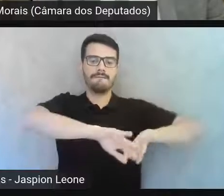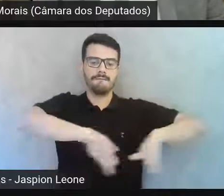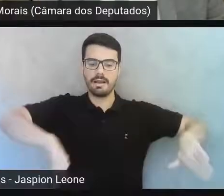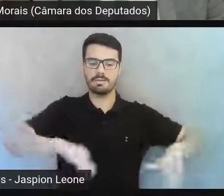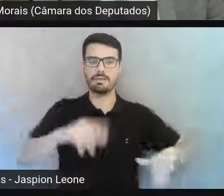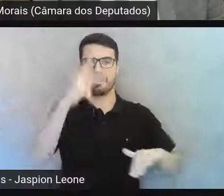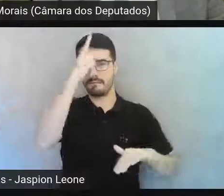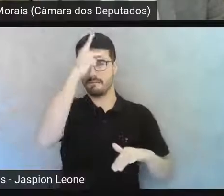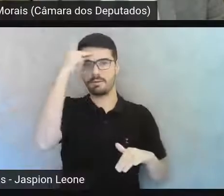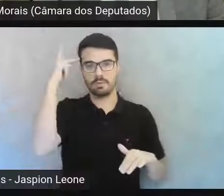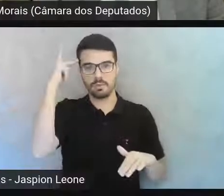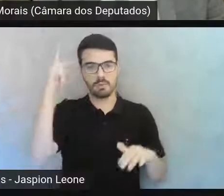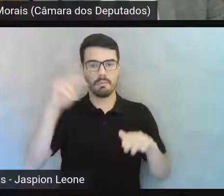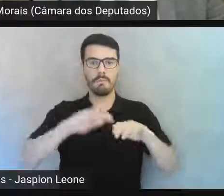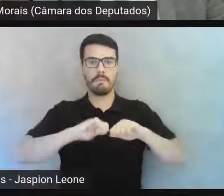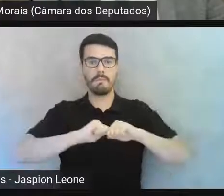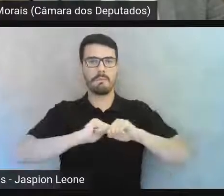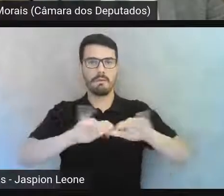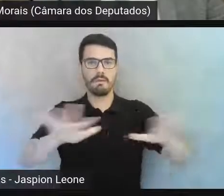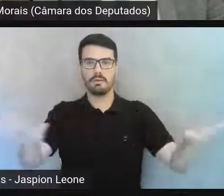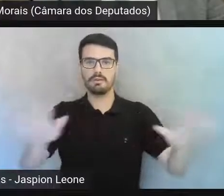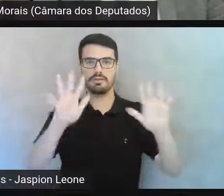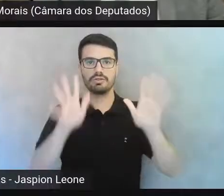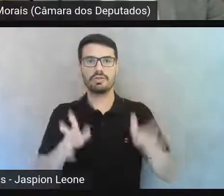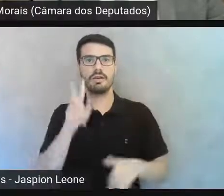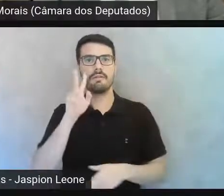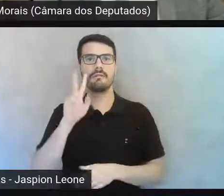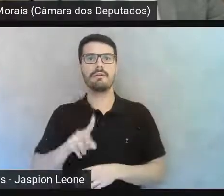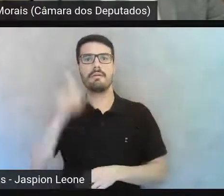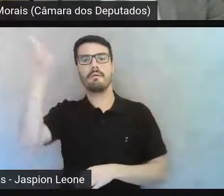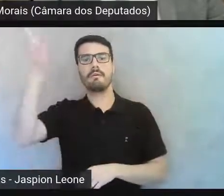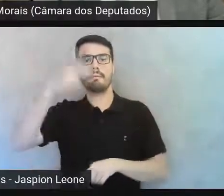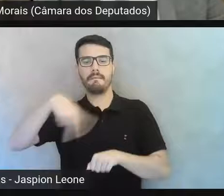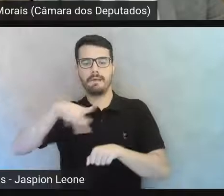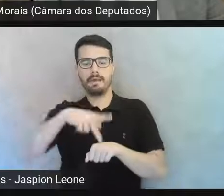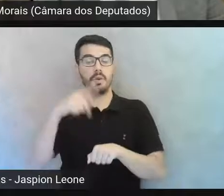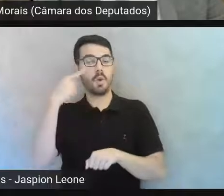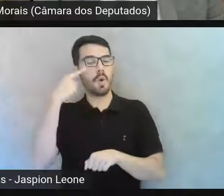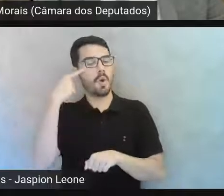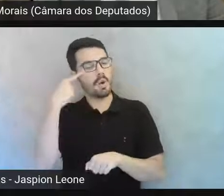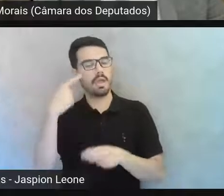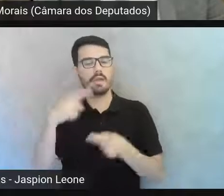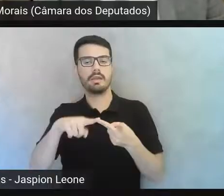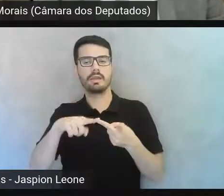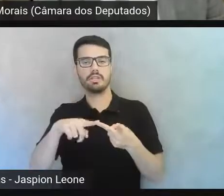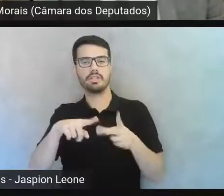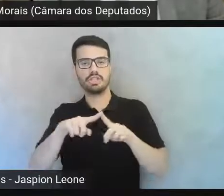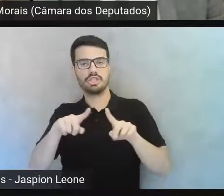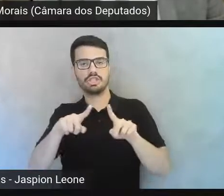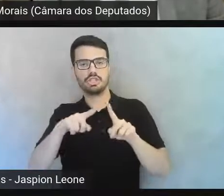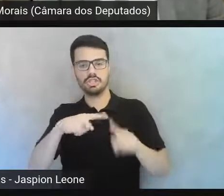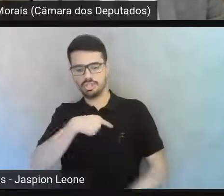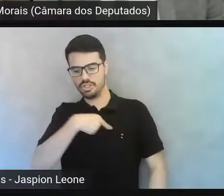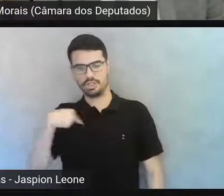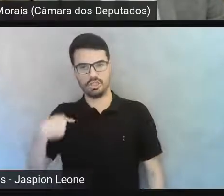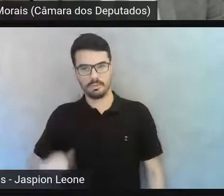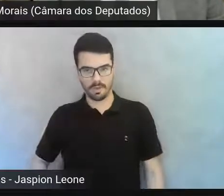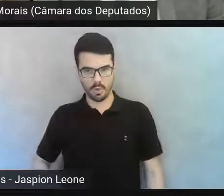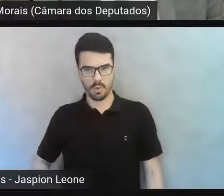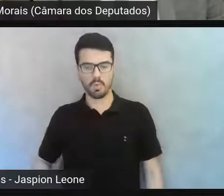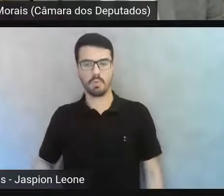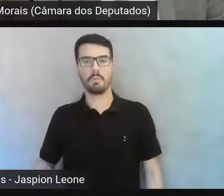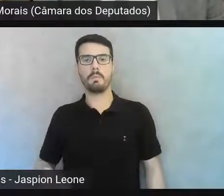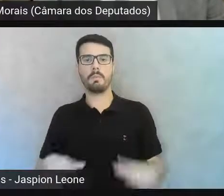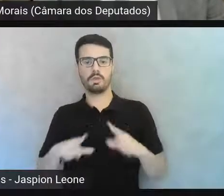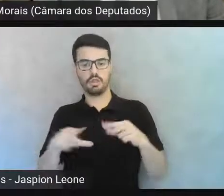de pandemia, nós já vimos muitas vezes nos países asiáticos, né? Coreia, Japão, a gente costuma ver isso,